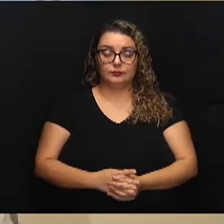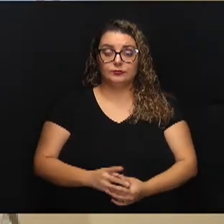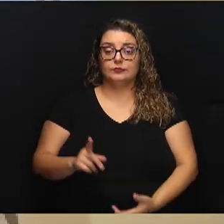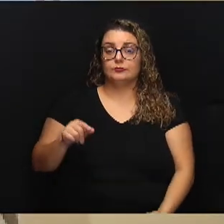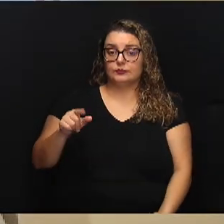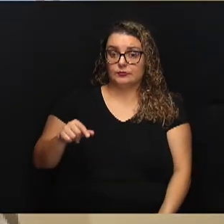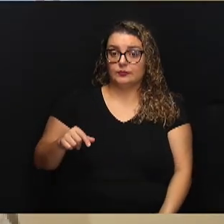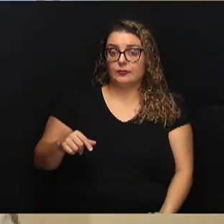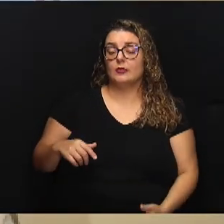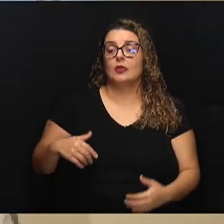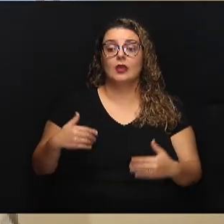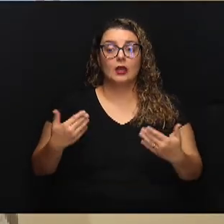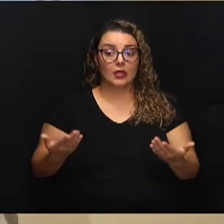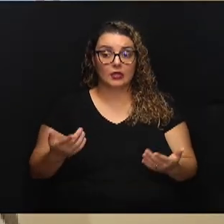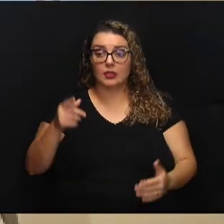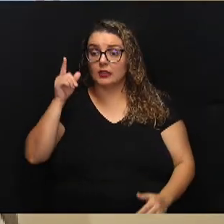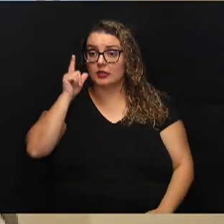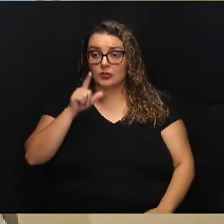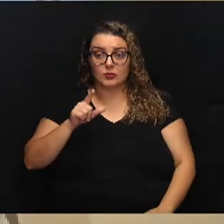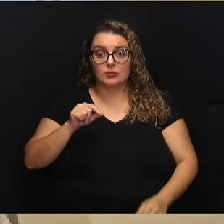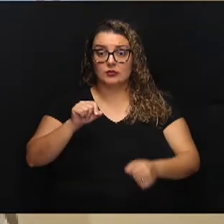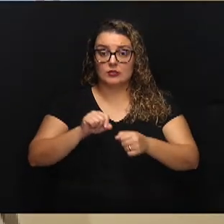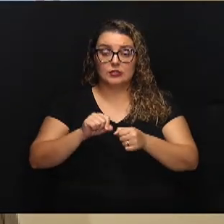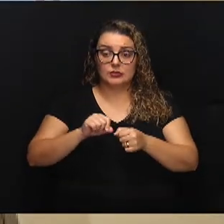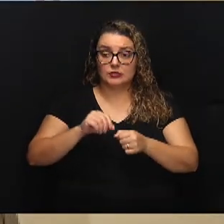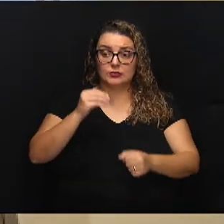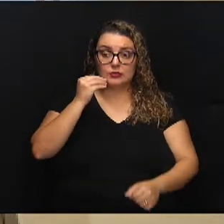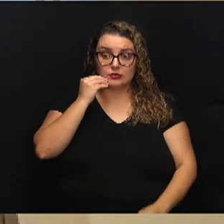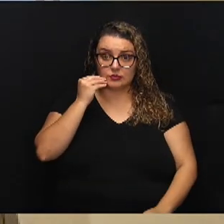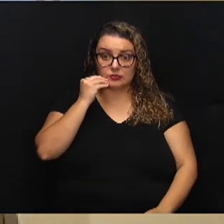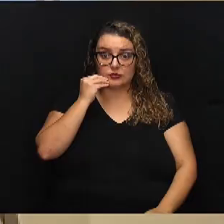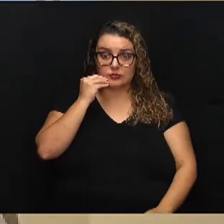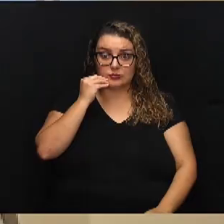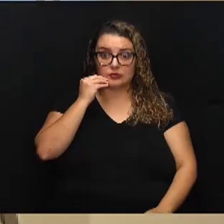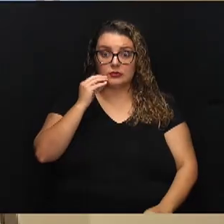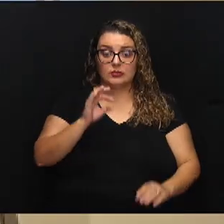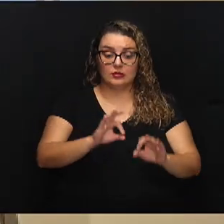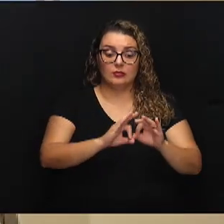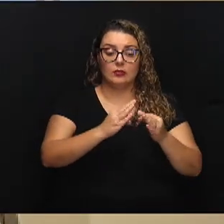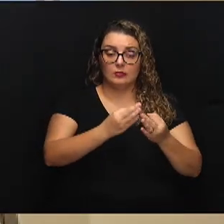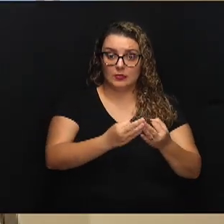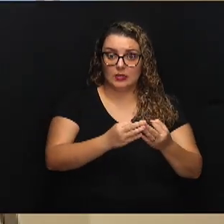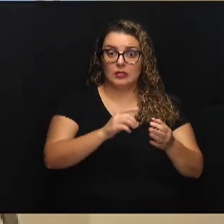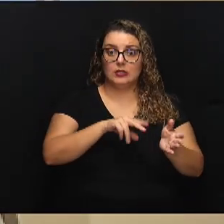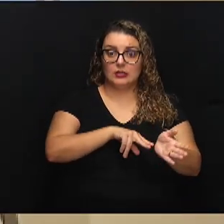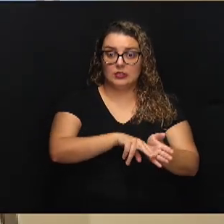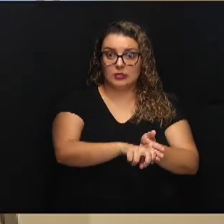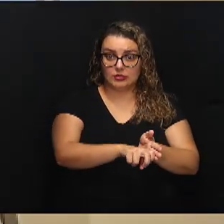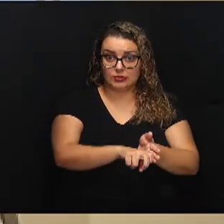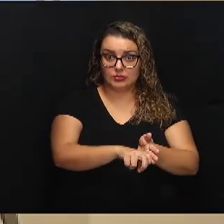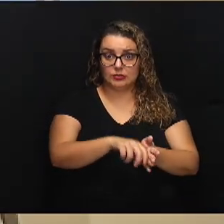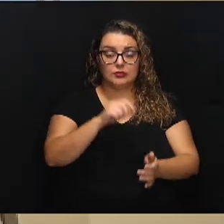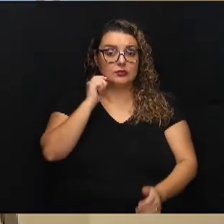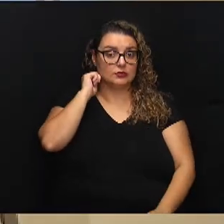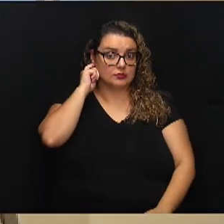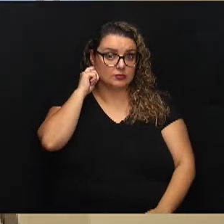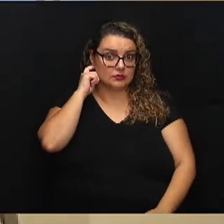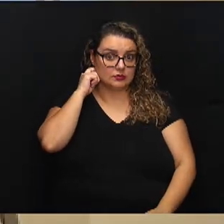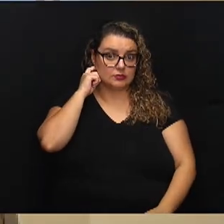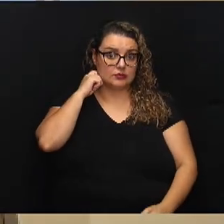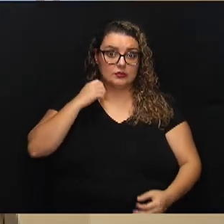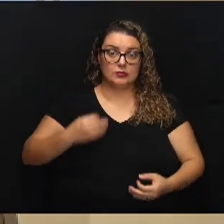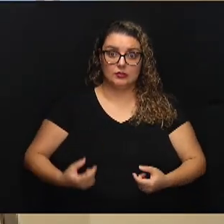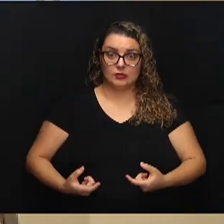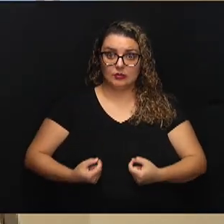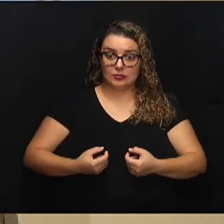E assim, mesmo que você não consiga fazer o teste, o fato da sua familiar ter sido diagnosticada com câncer de ovário